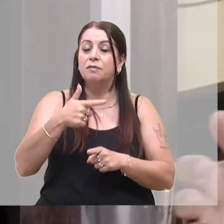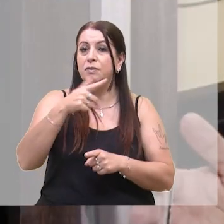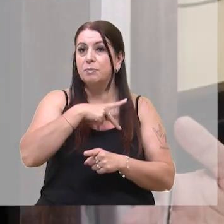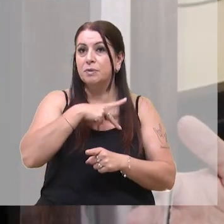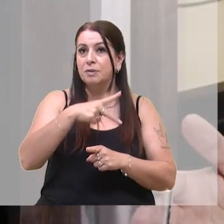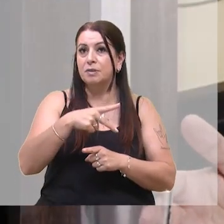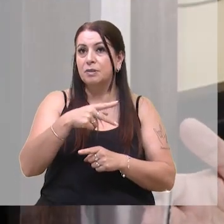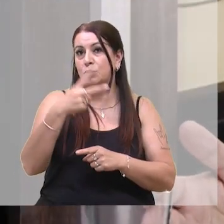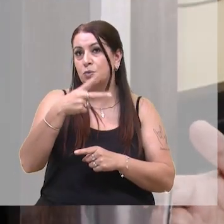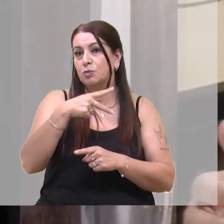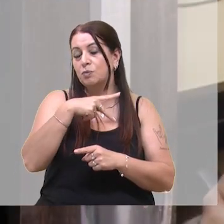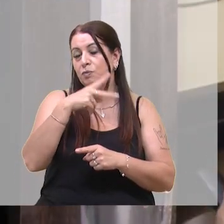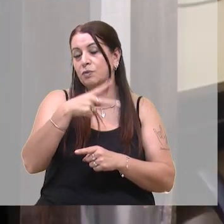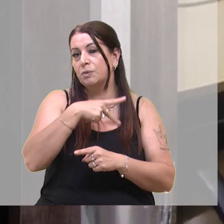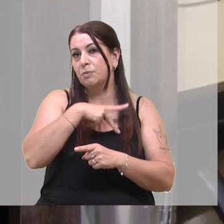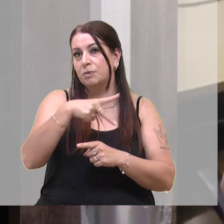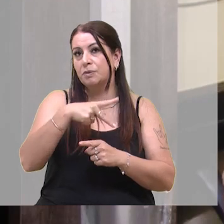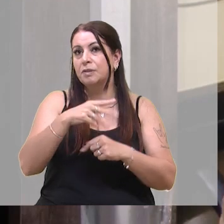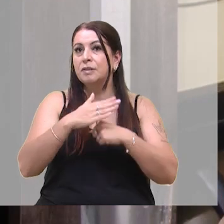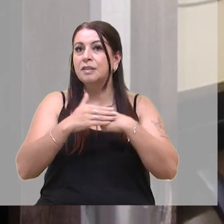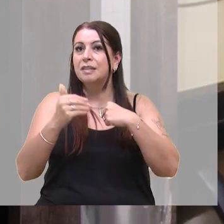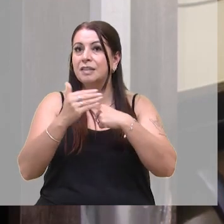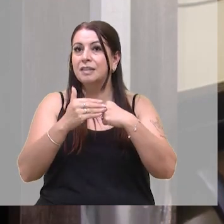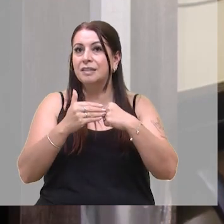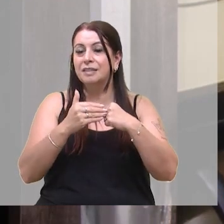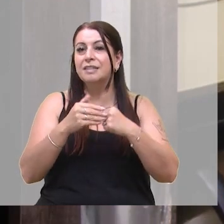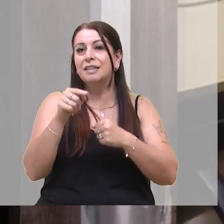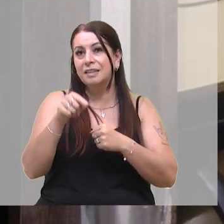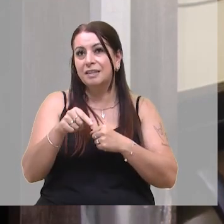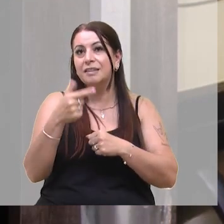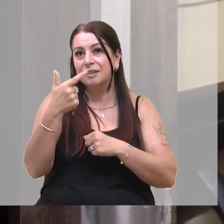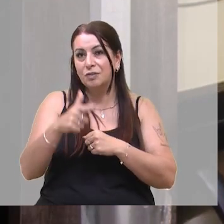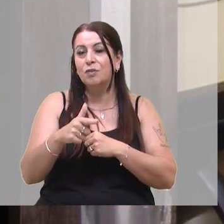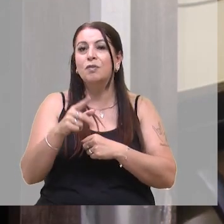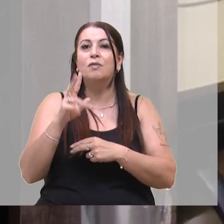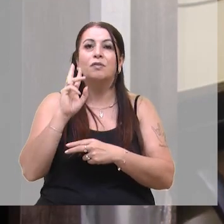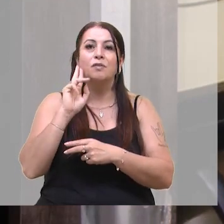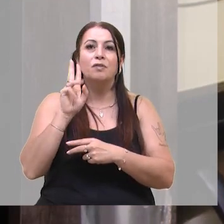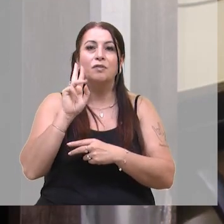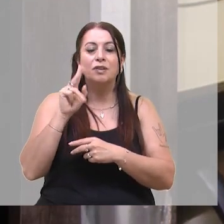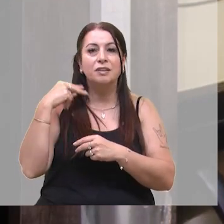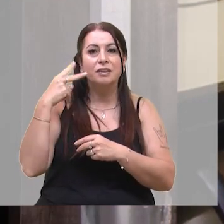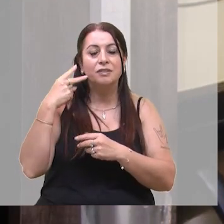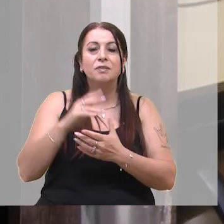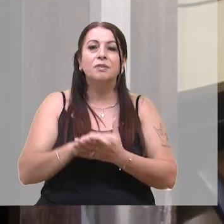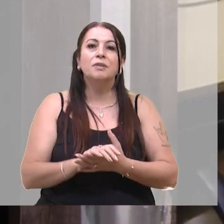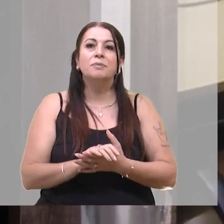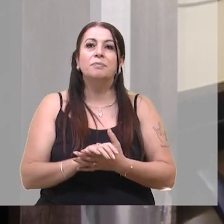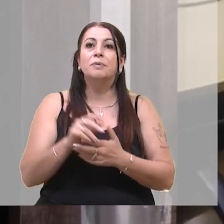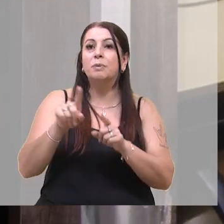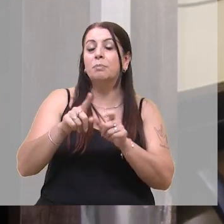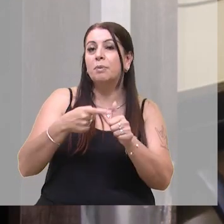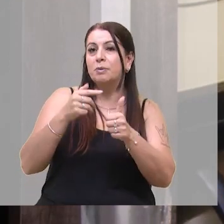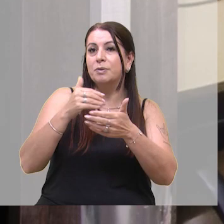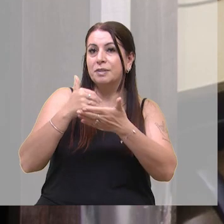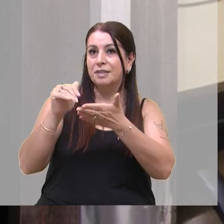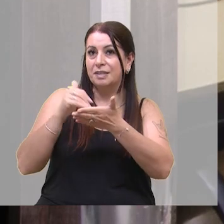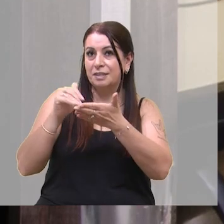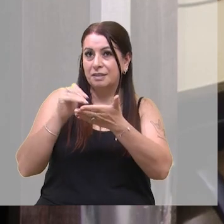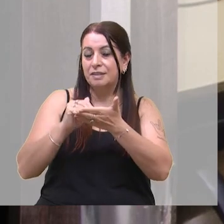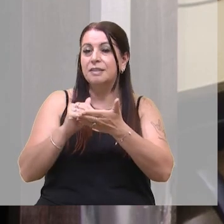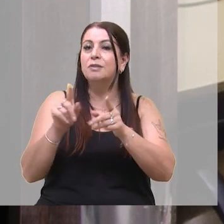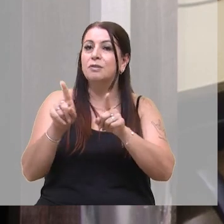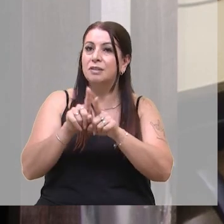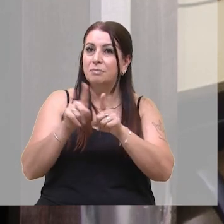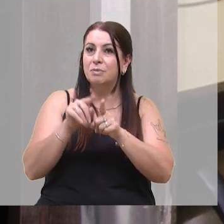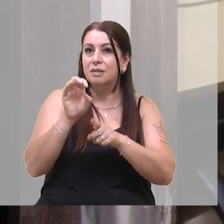vice-presidente, segundo vice-presidente, nosso querido decano dessa legislatura, o vereador Renato Oliveira, do PSDB, primeiro secretário,